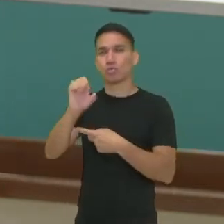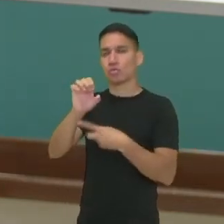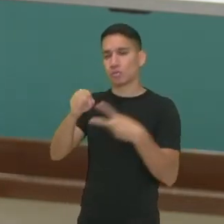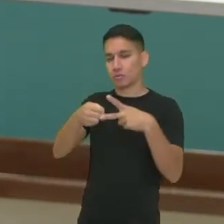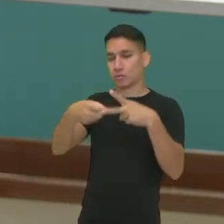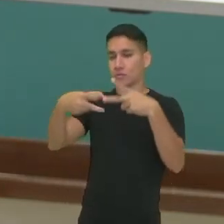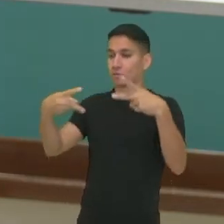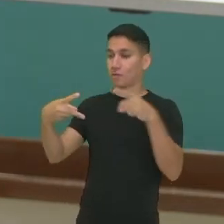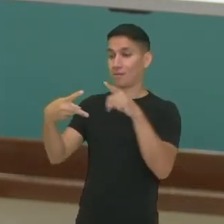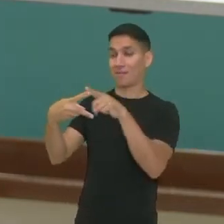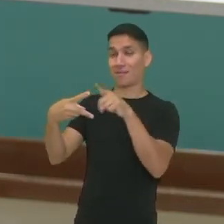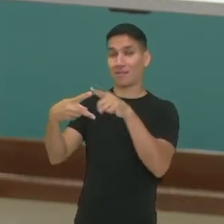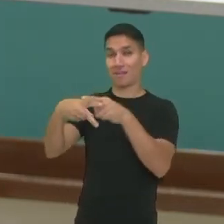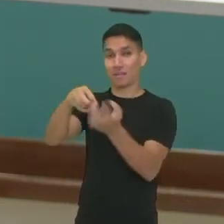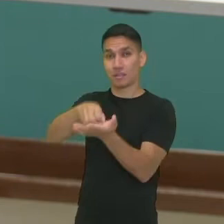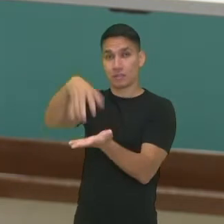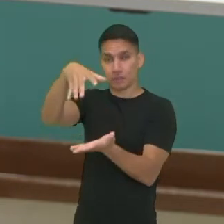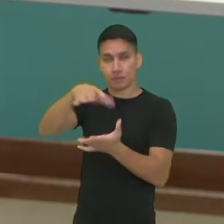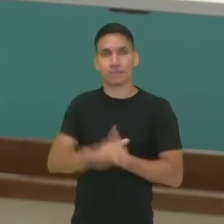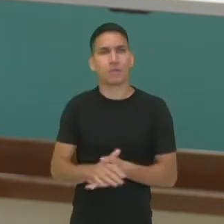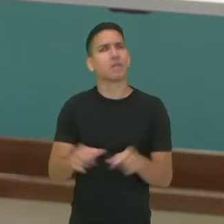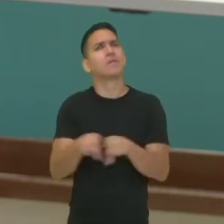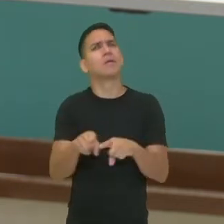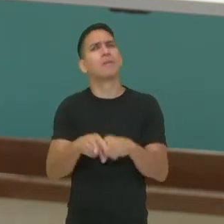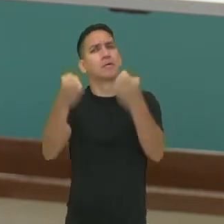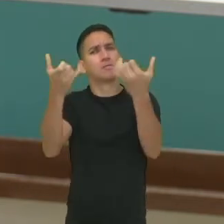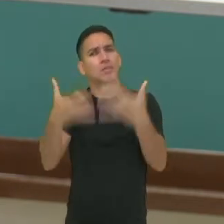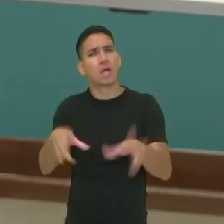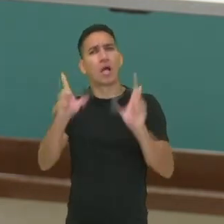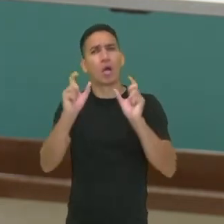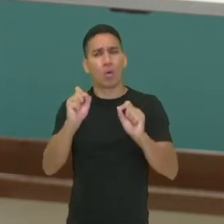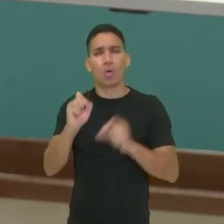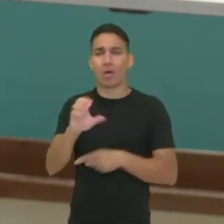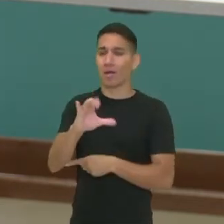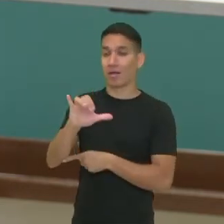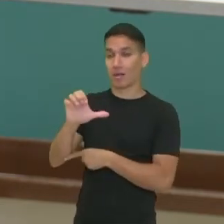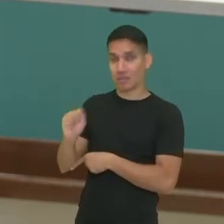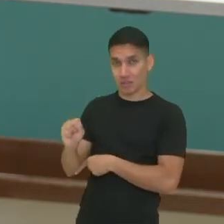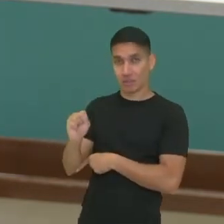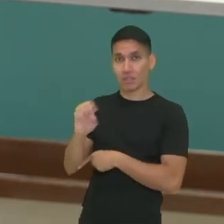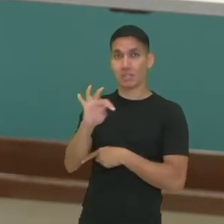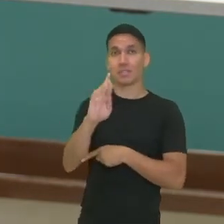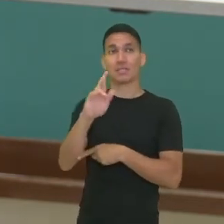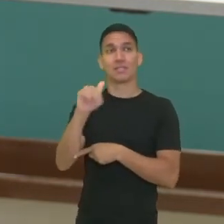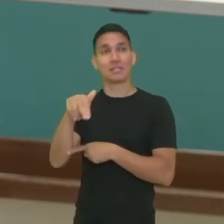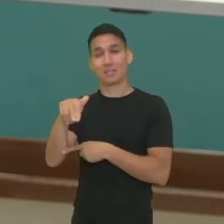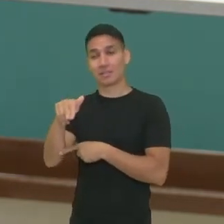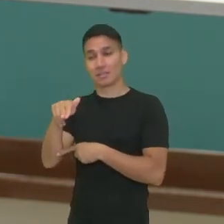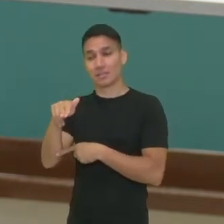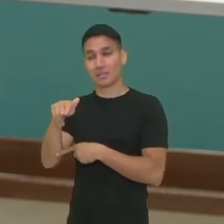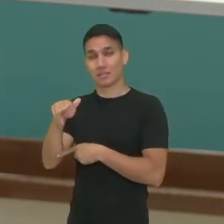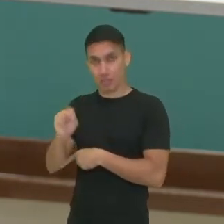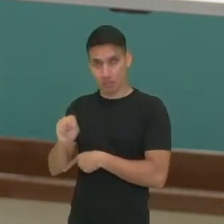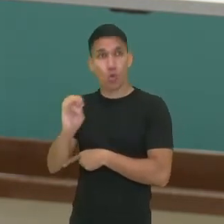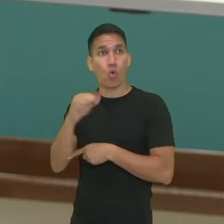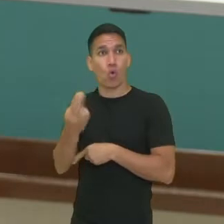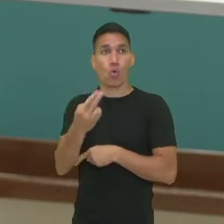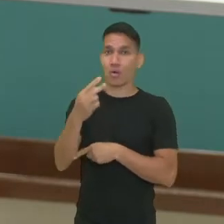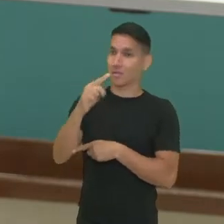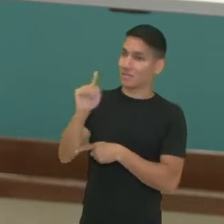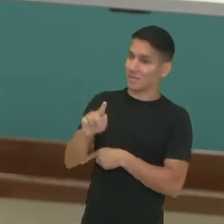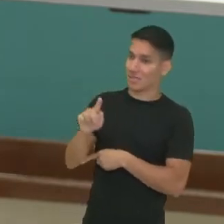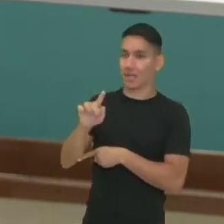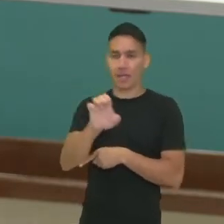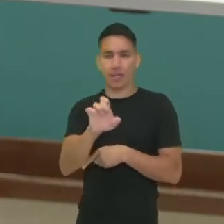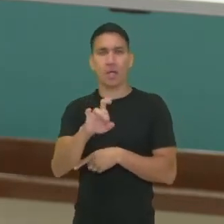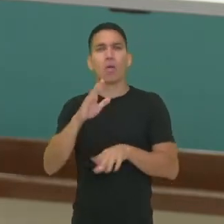geométrica. Observe, também denominada de cis-trans ou ZE. Quando a ligação entre dois